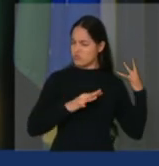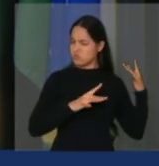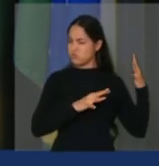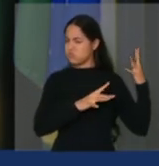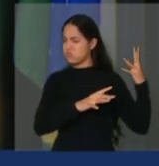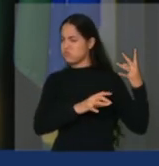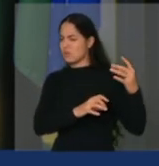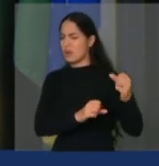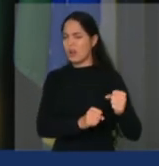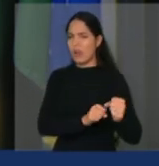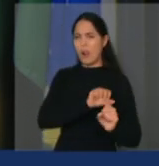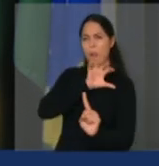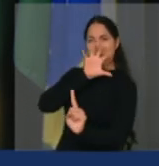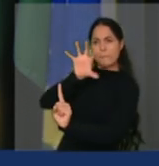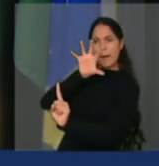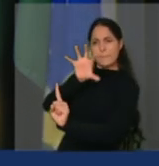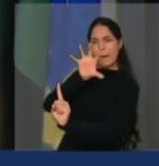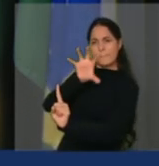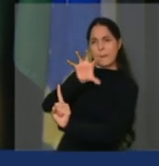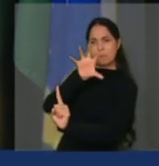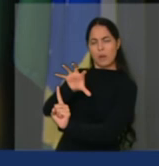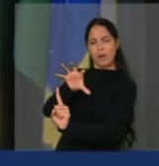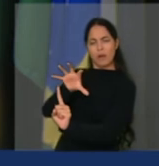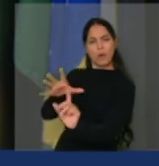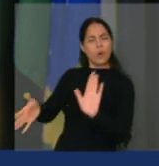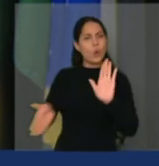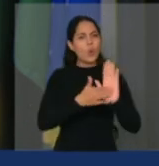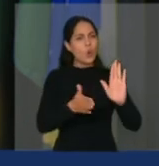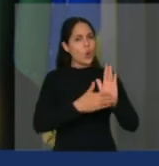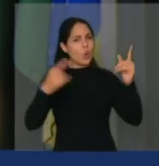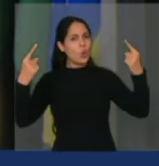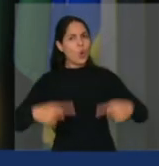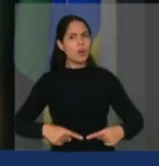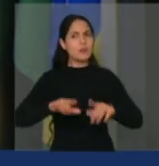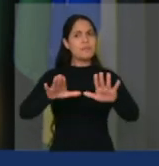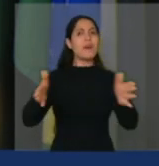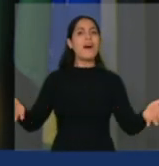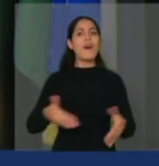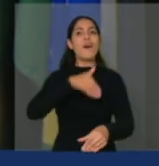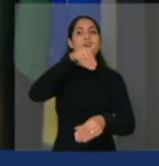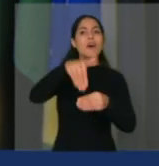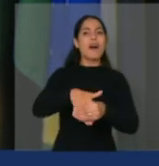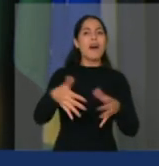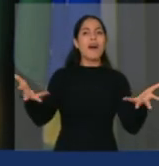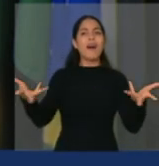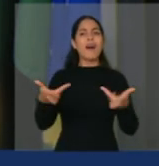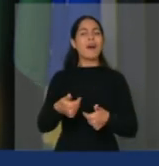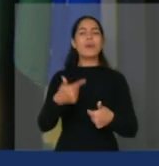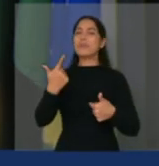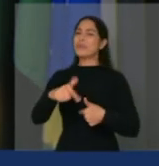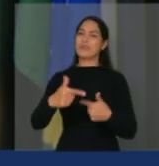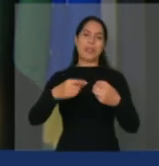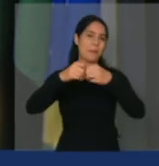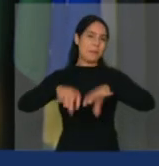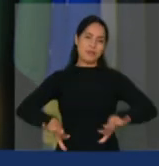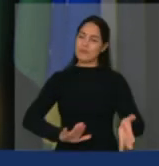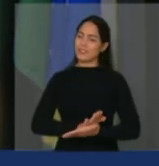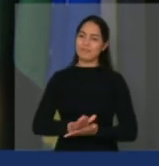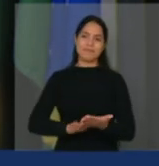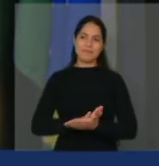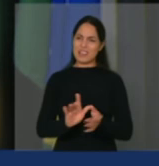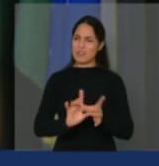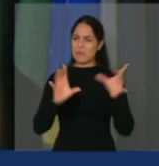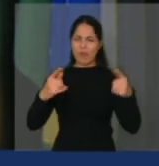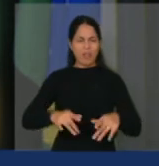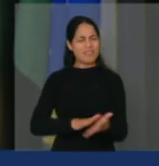pressionando deputados para votarem contra uma matéria que vem para aprimorar o sistema eleitoral não causa nenhum dano a nossa